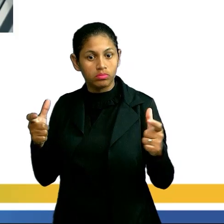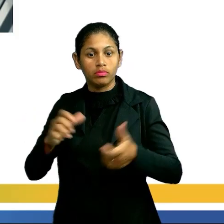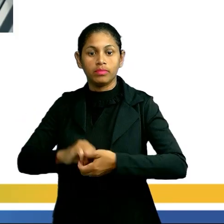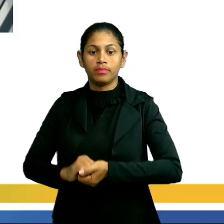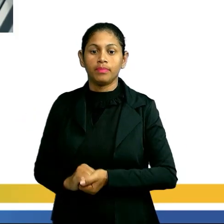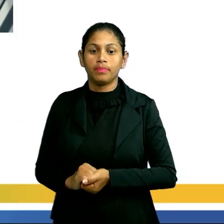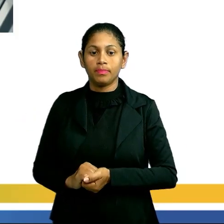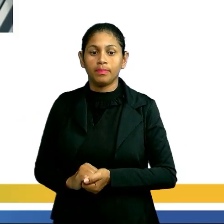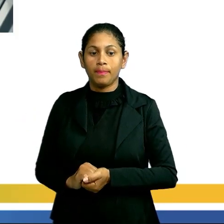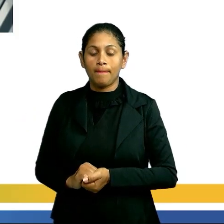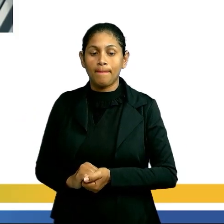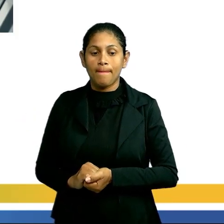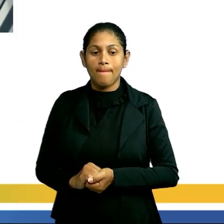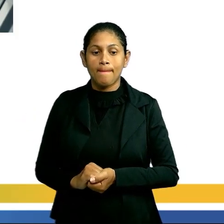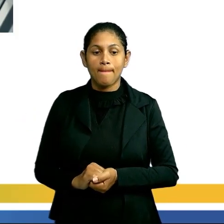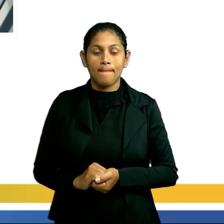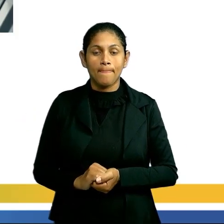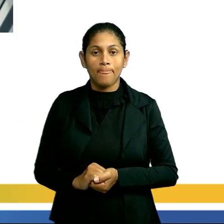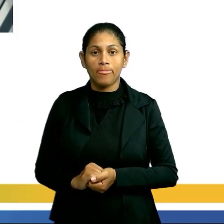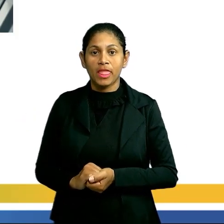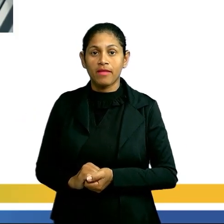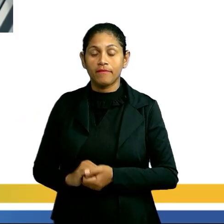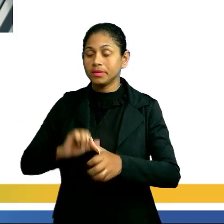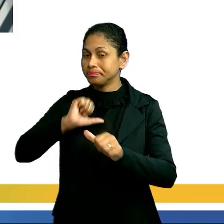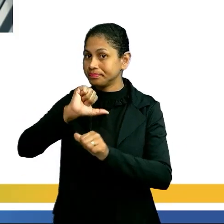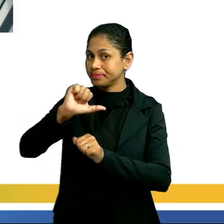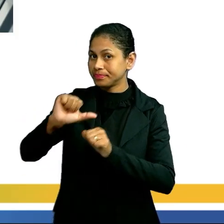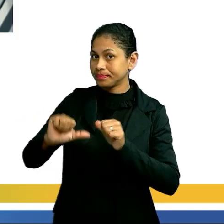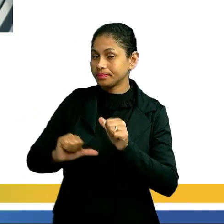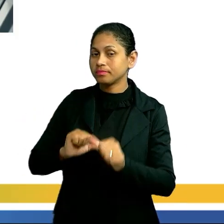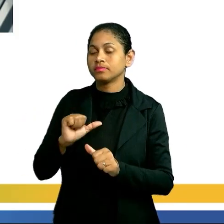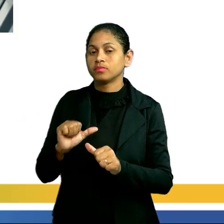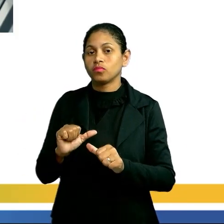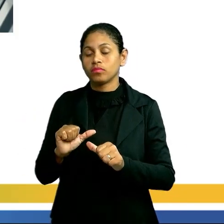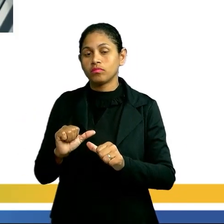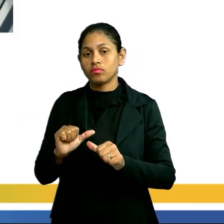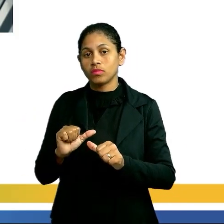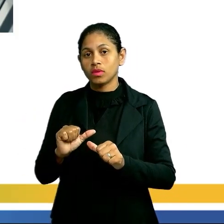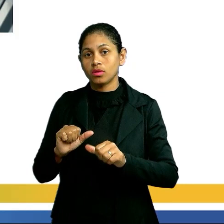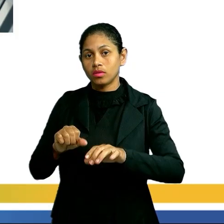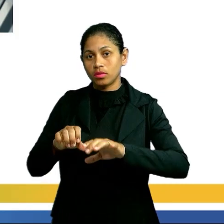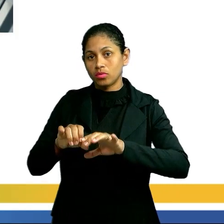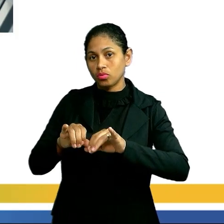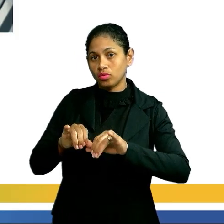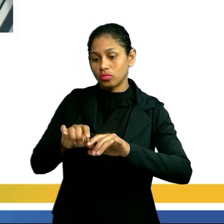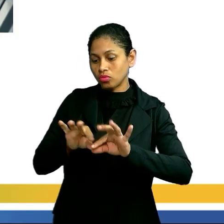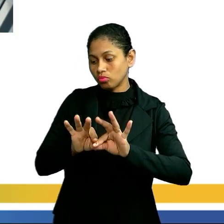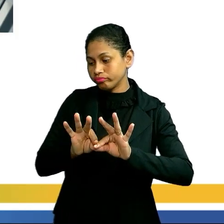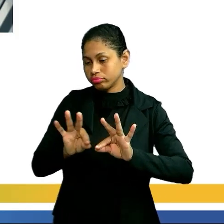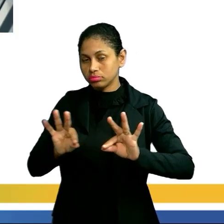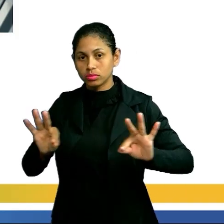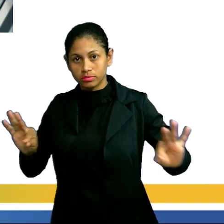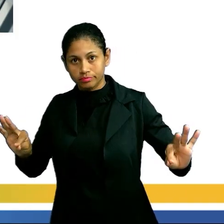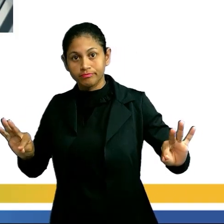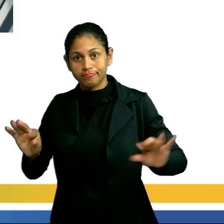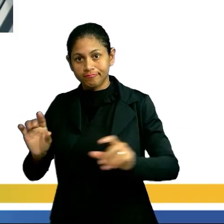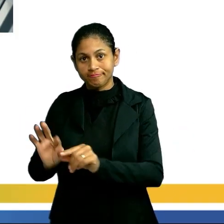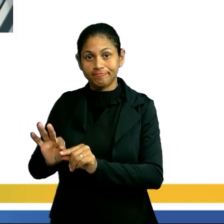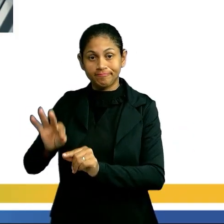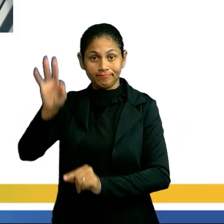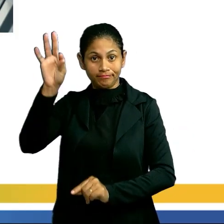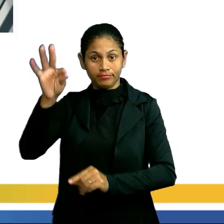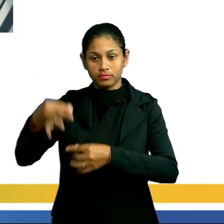aqui de dilatação volumétrica. Ele vai alterar tanto no seu comprimento, como na sua altura, como na sua